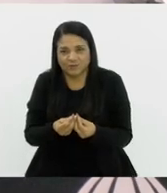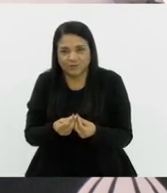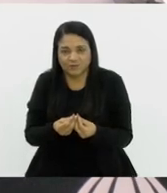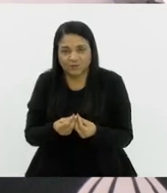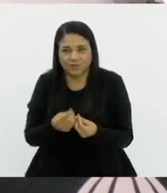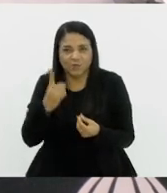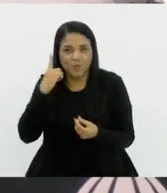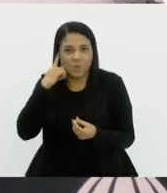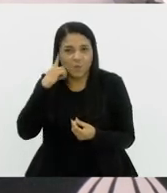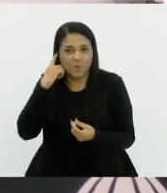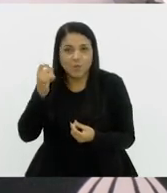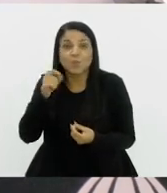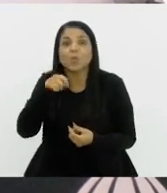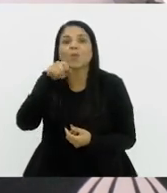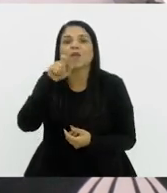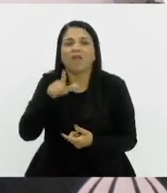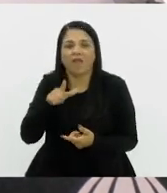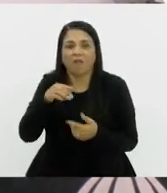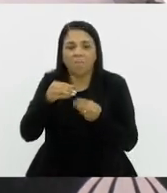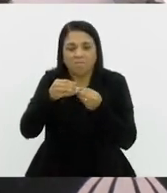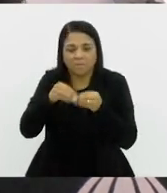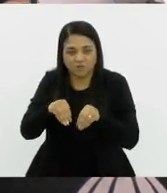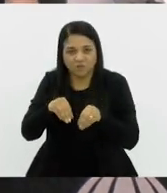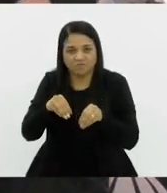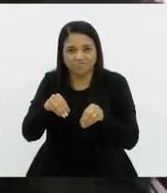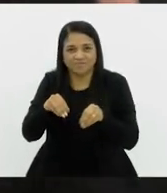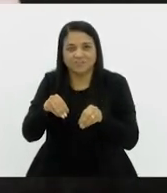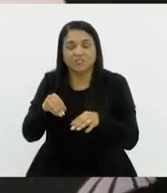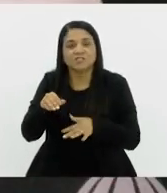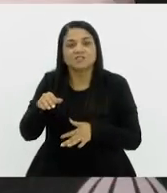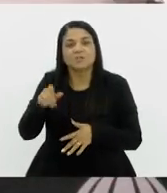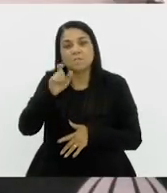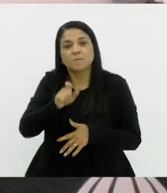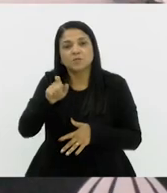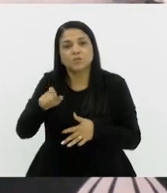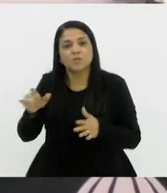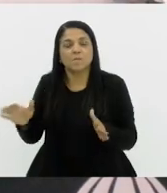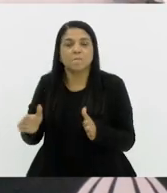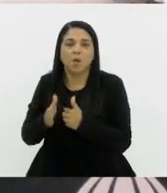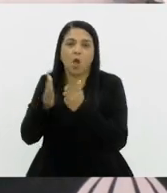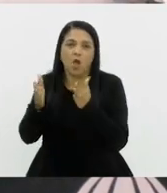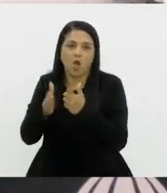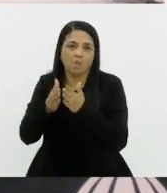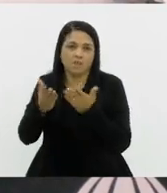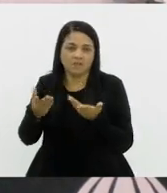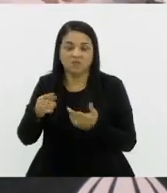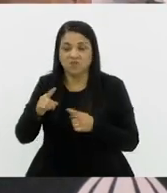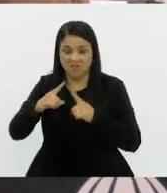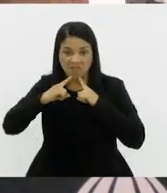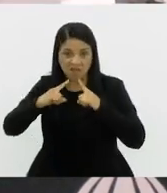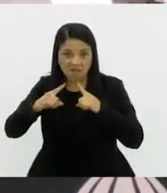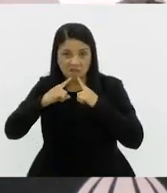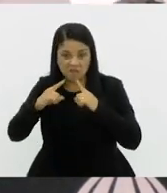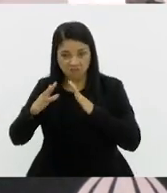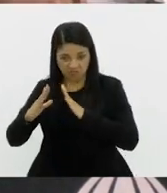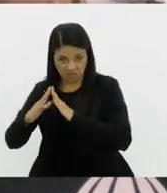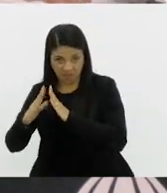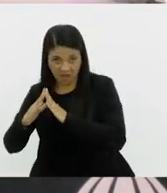sofrer com isso são exatamente as populações de baixa renda, e não é só residência, estou vendo muita reclamação em